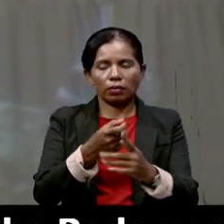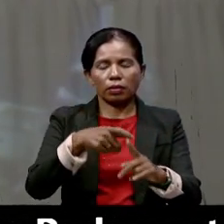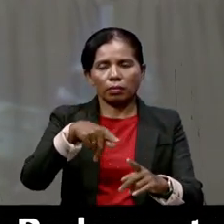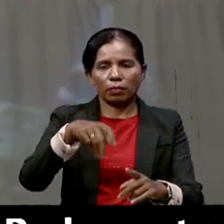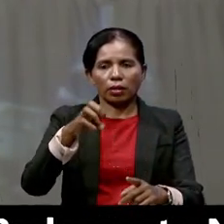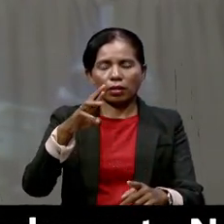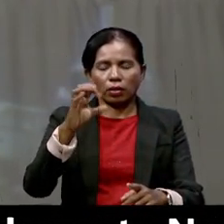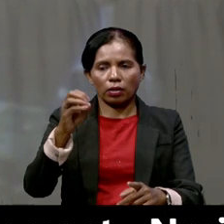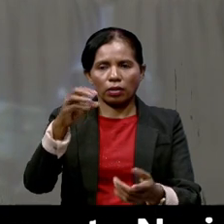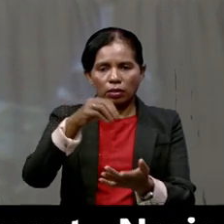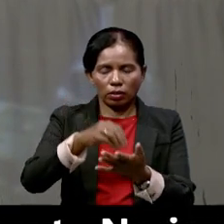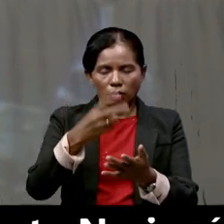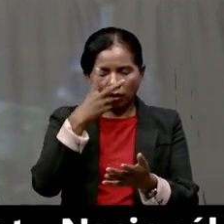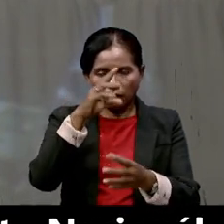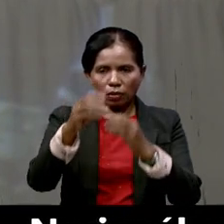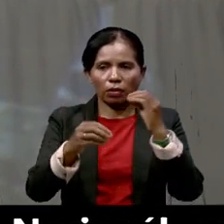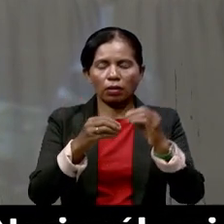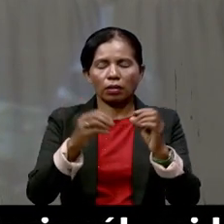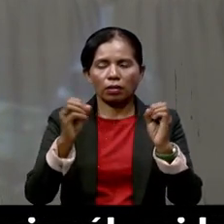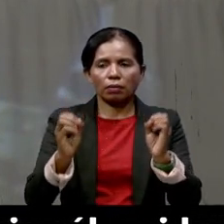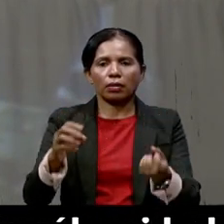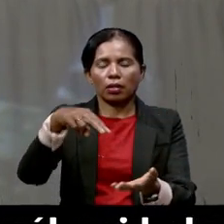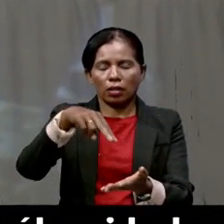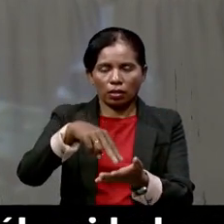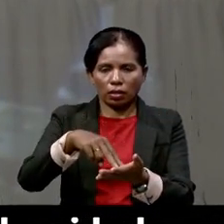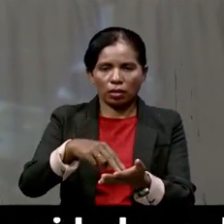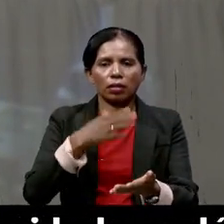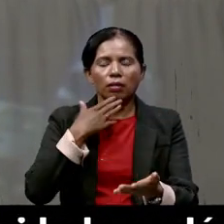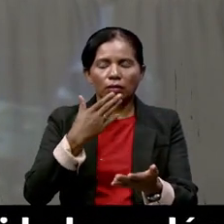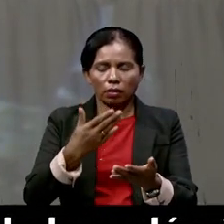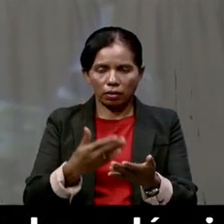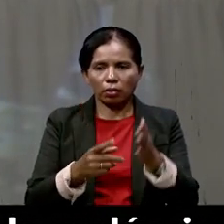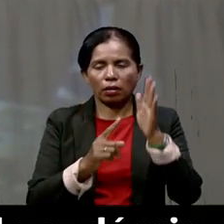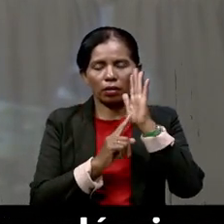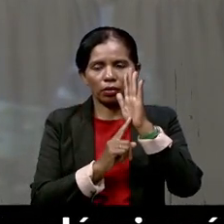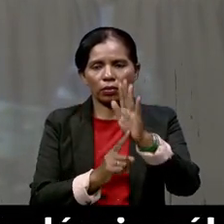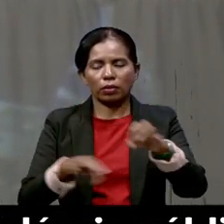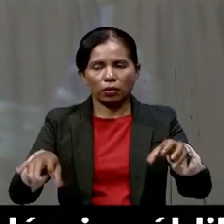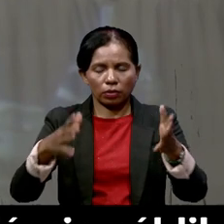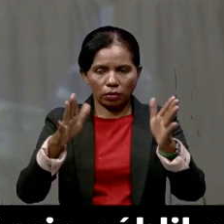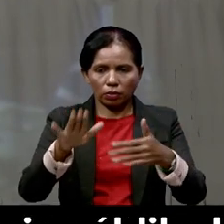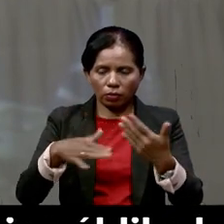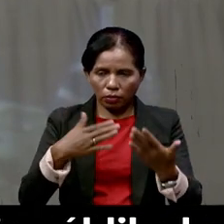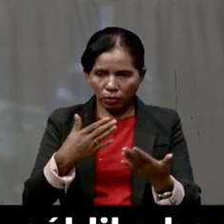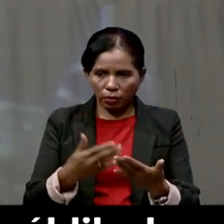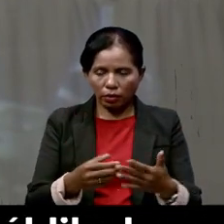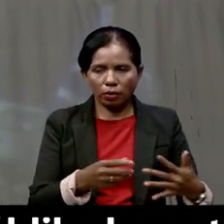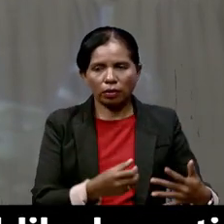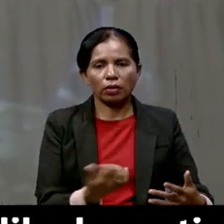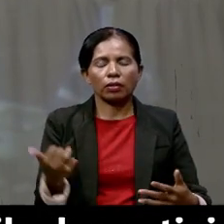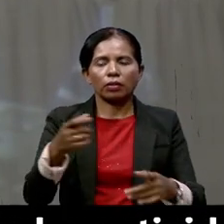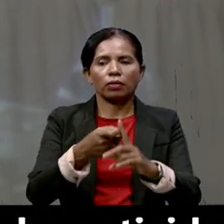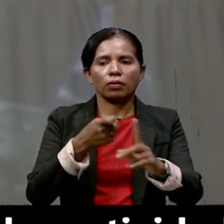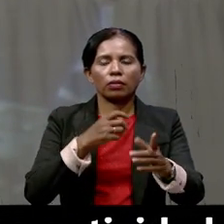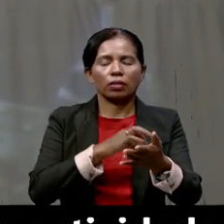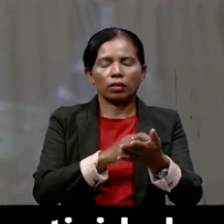atu bele tau hia consideração no ne bele estabelece mecanismo ne be diak no transparência ba trabalhador sira hotu hotu liu si sirane a conta